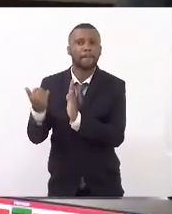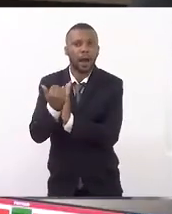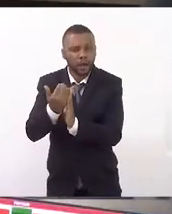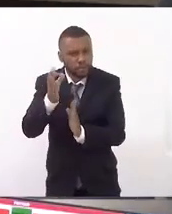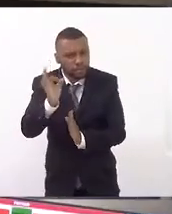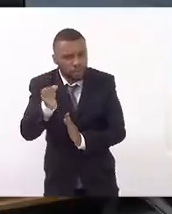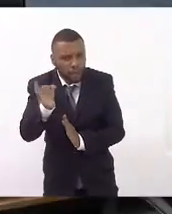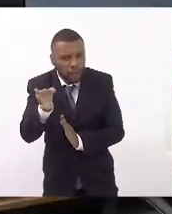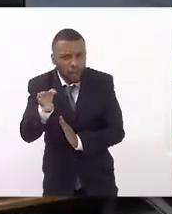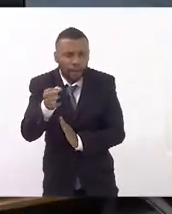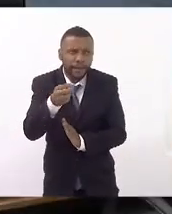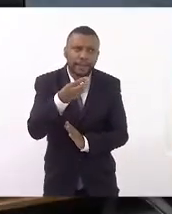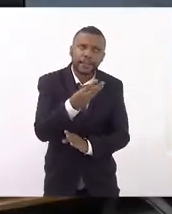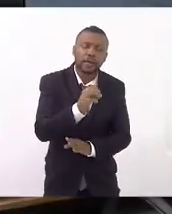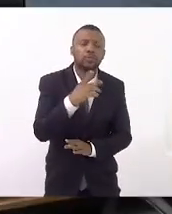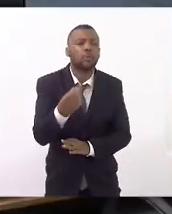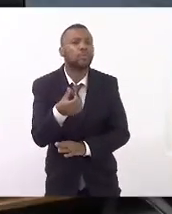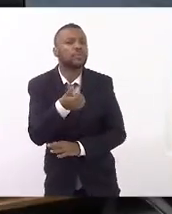13 ou 16?